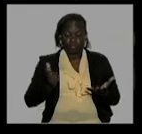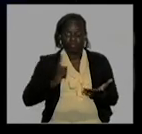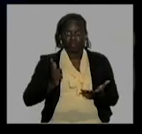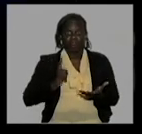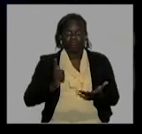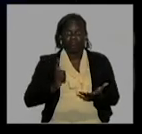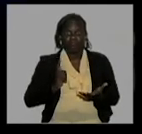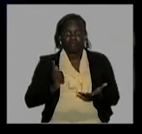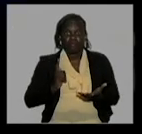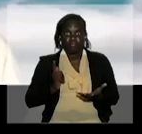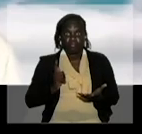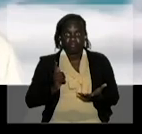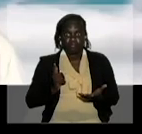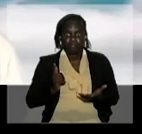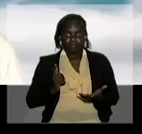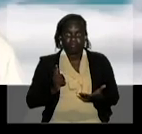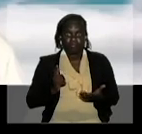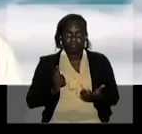hoje tenho